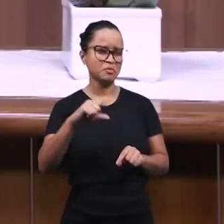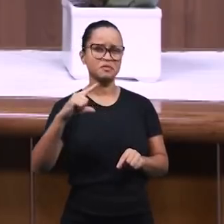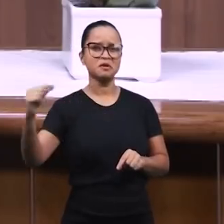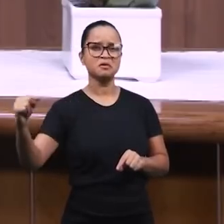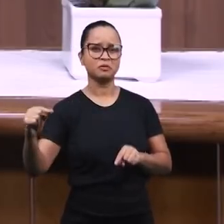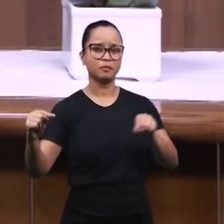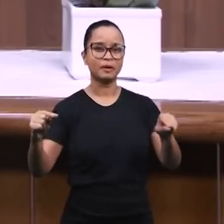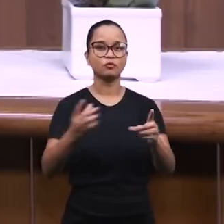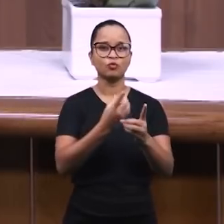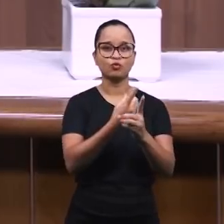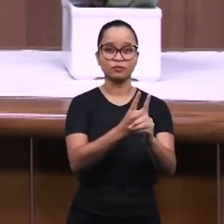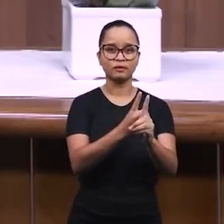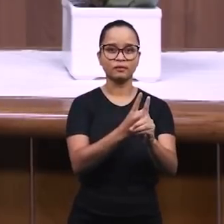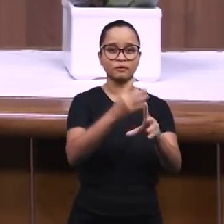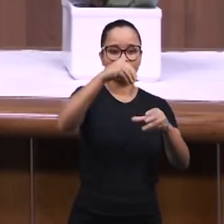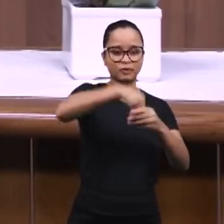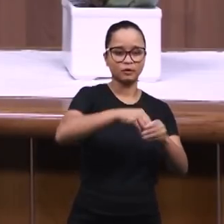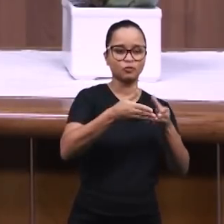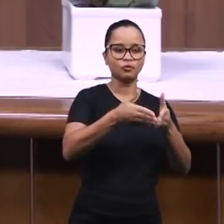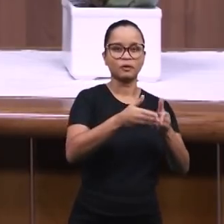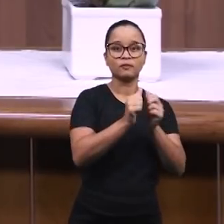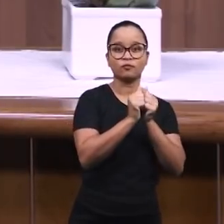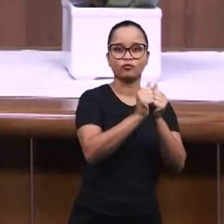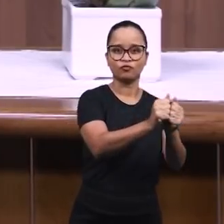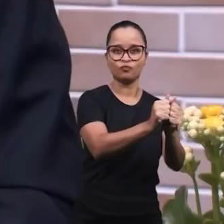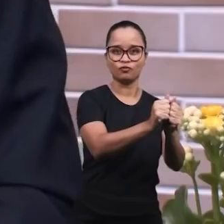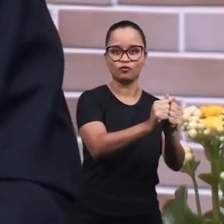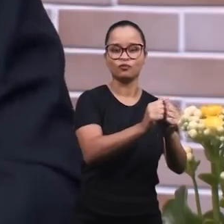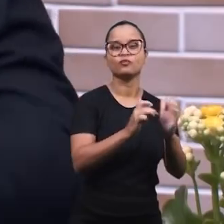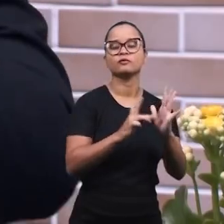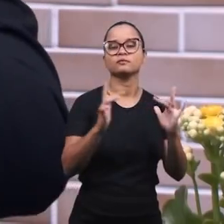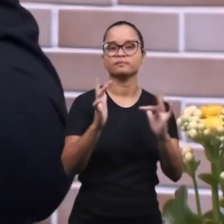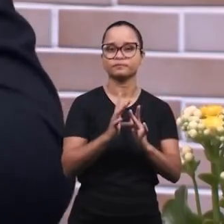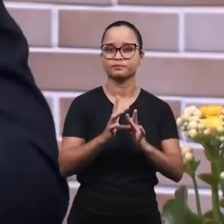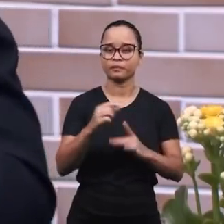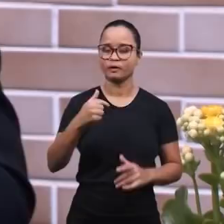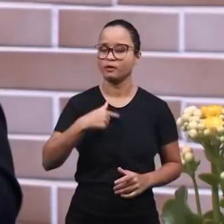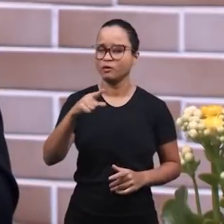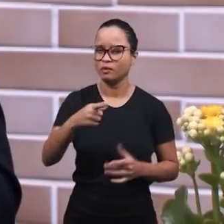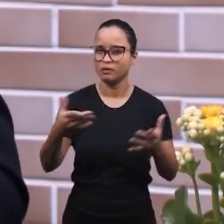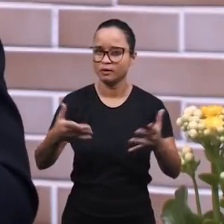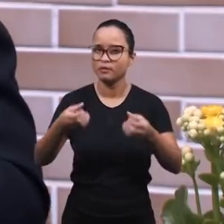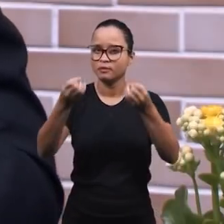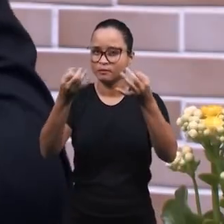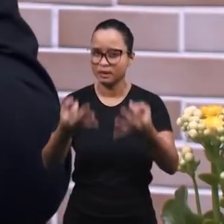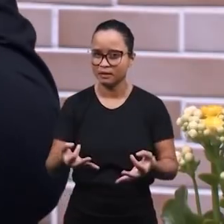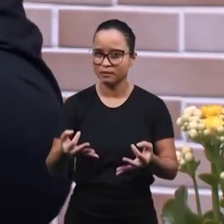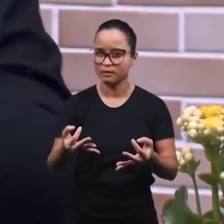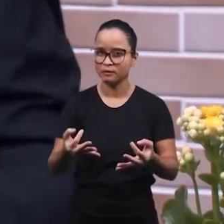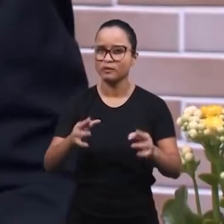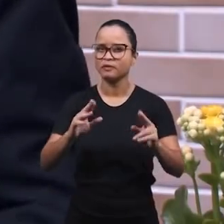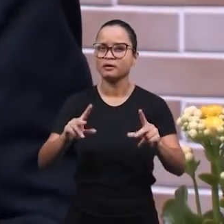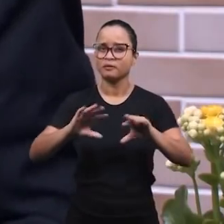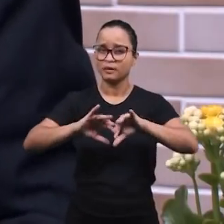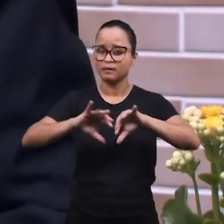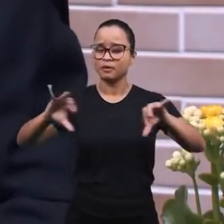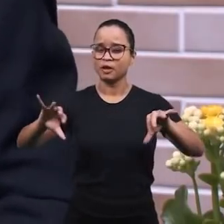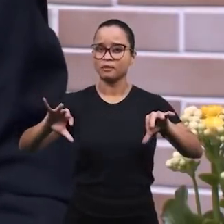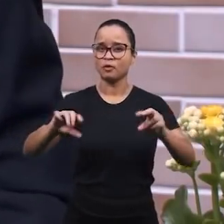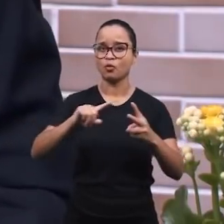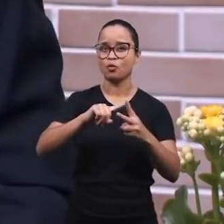no barco e atravessaram com Jesus. E eu quero te explicar hoje o que significa essa